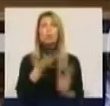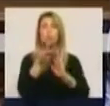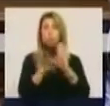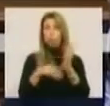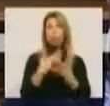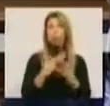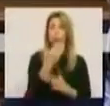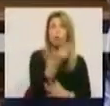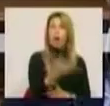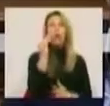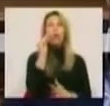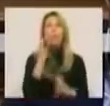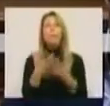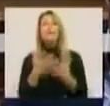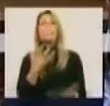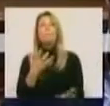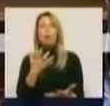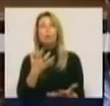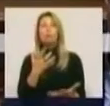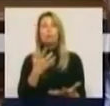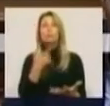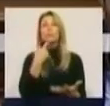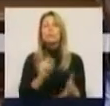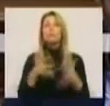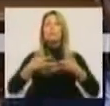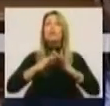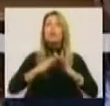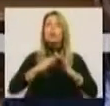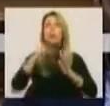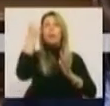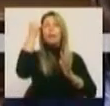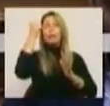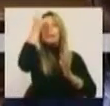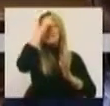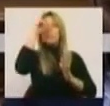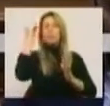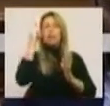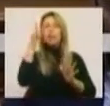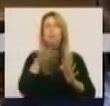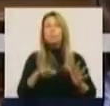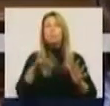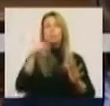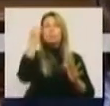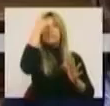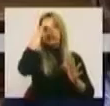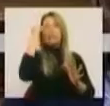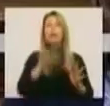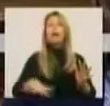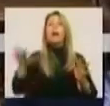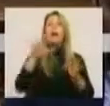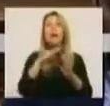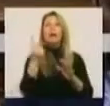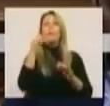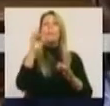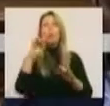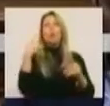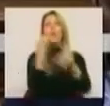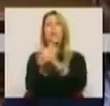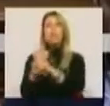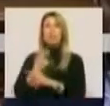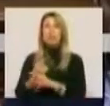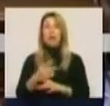estudos dos impactos das chamadas infraestruturas cinzentas na biodiversidade. Em Aveiro, Évora e Porto,